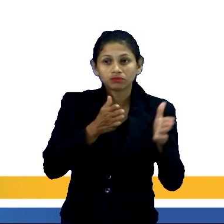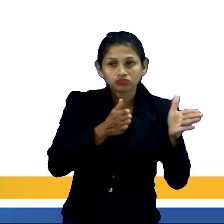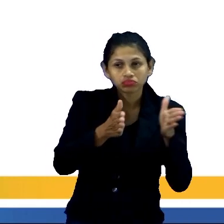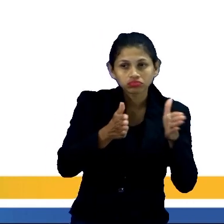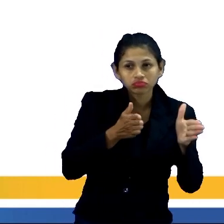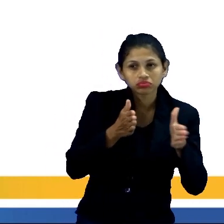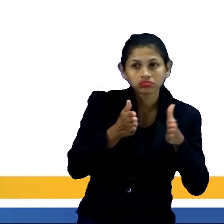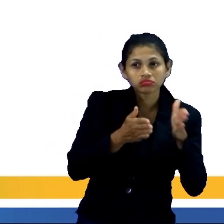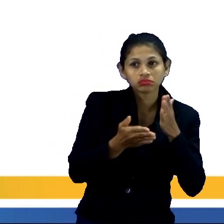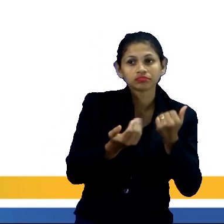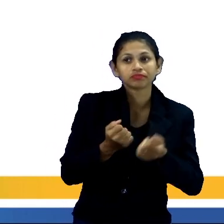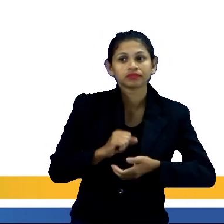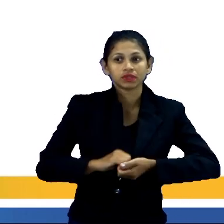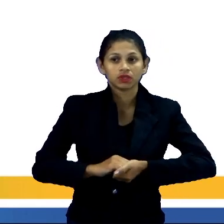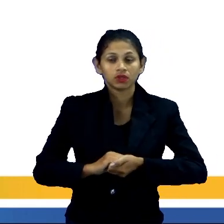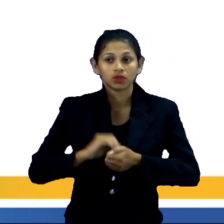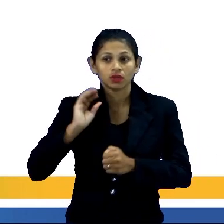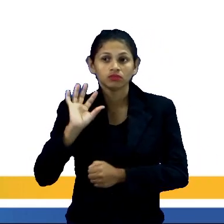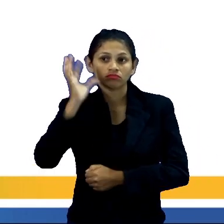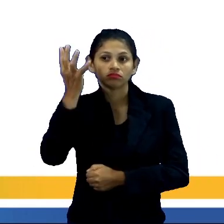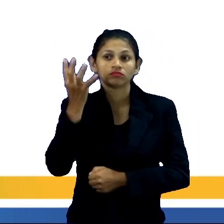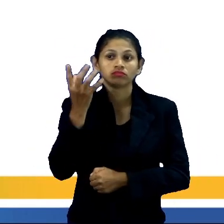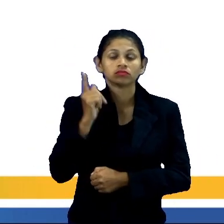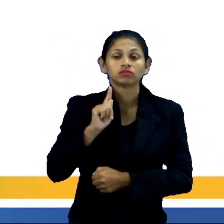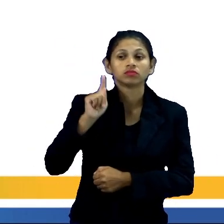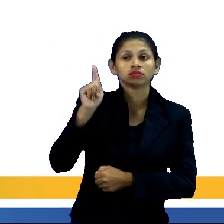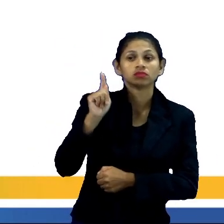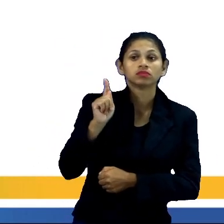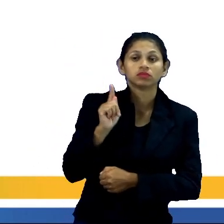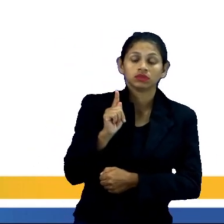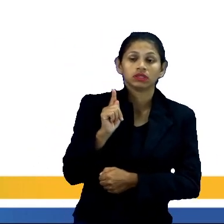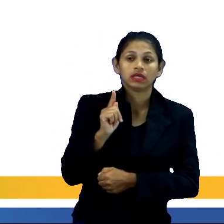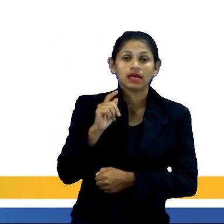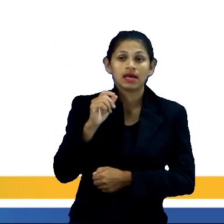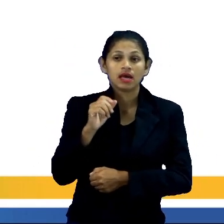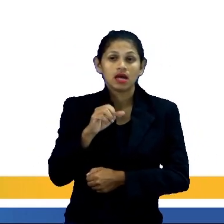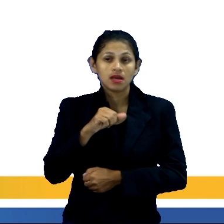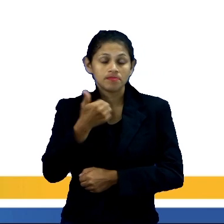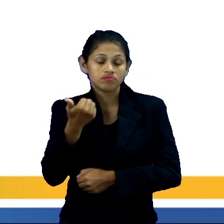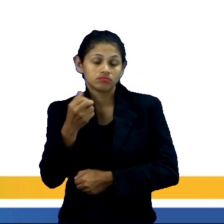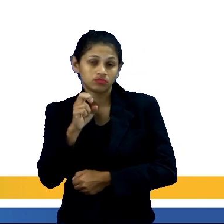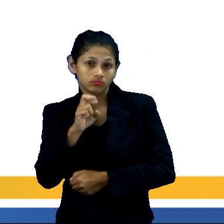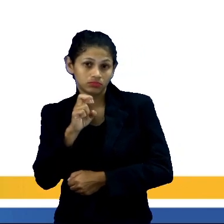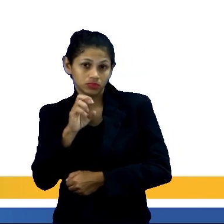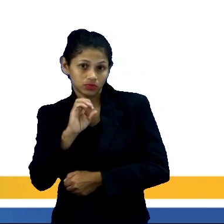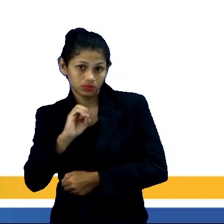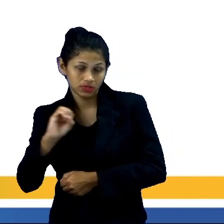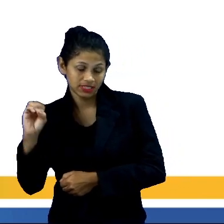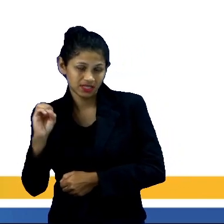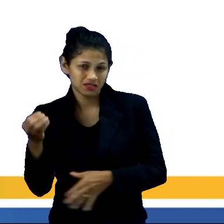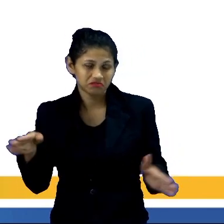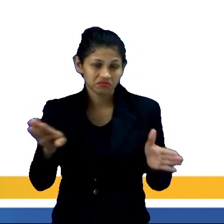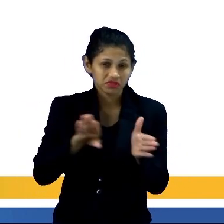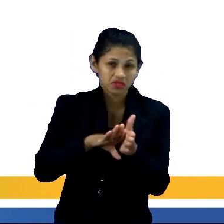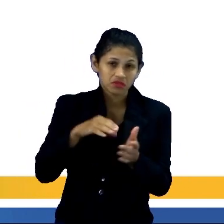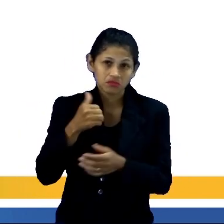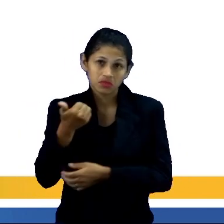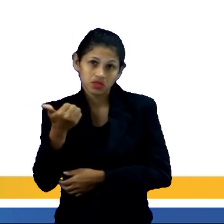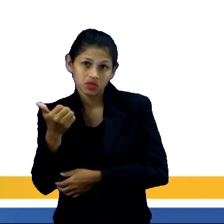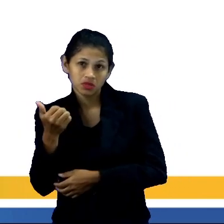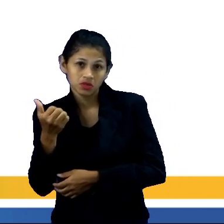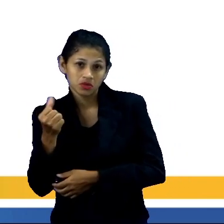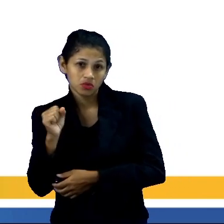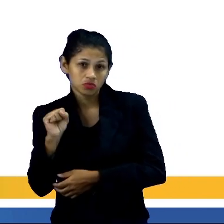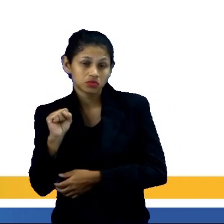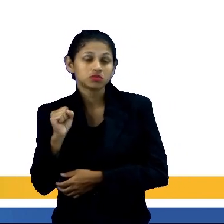de industrialização ocorreu lá em 1500 a 1808. Tá? Mas aí nessa parte